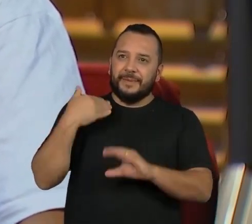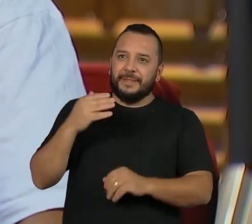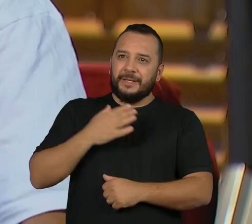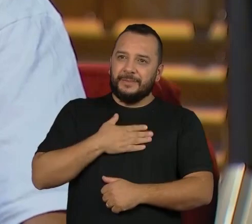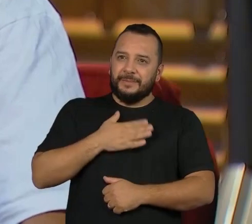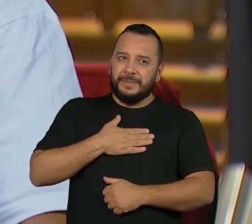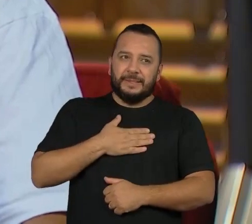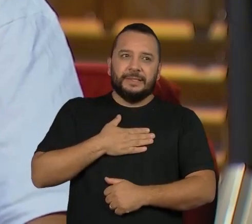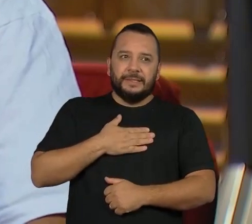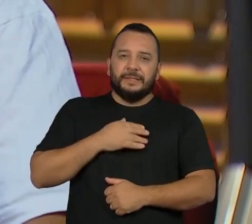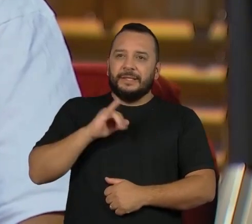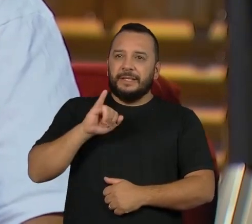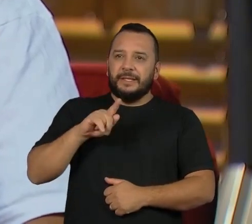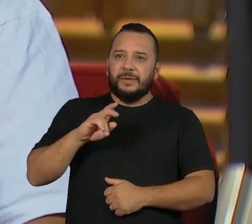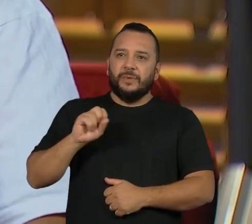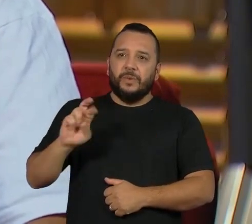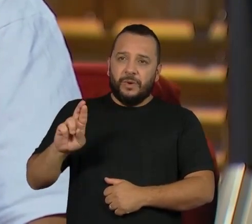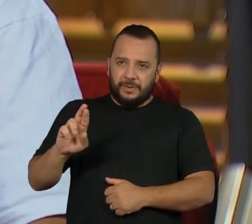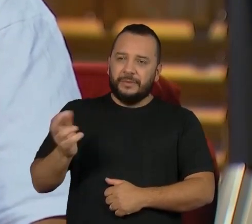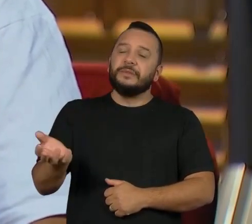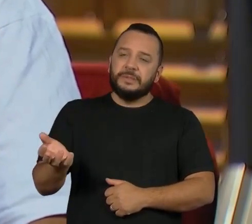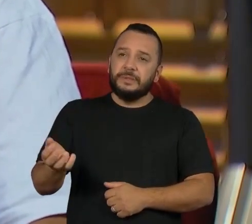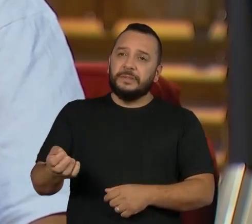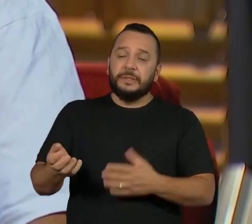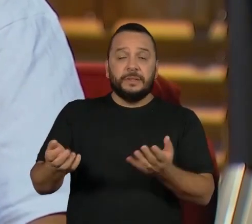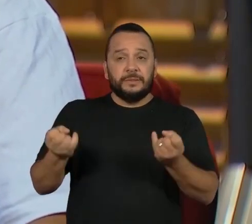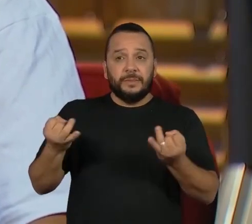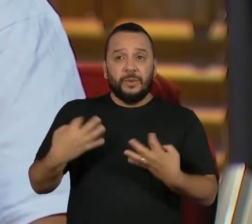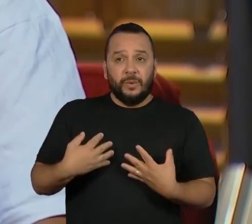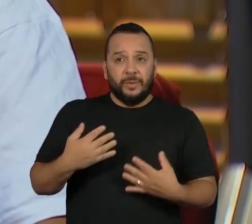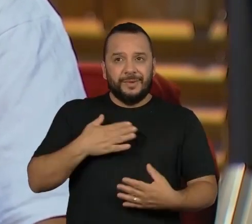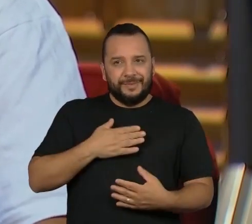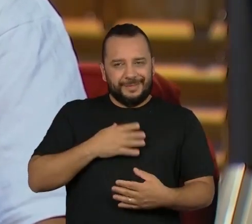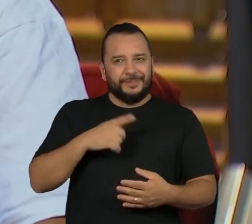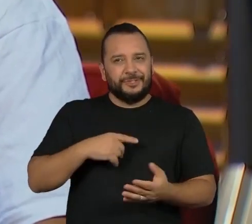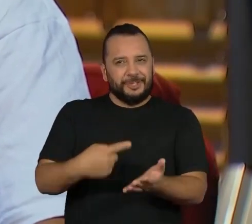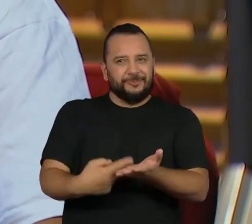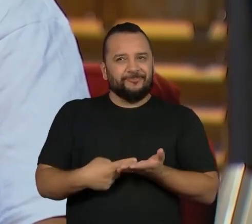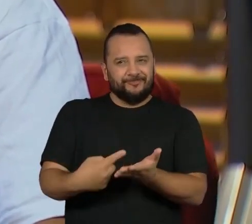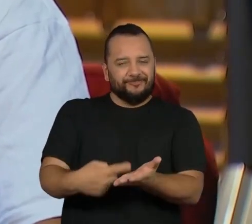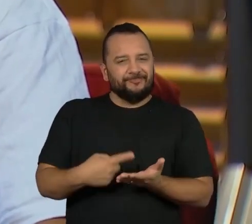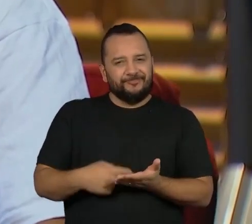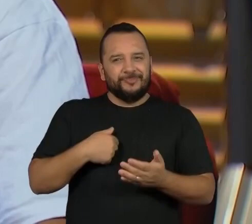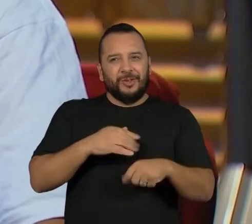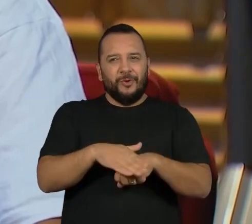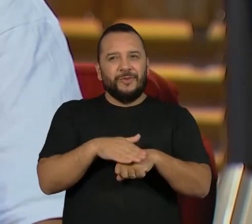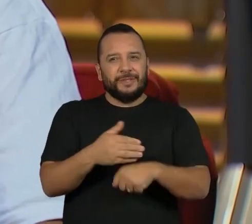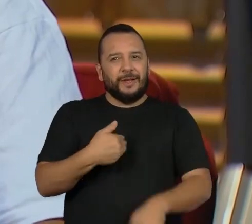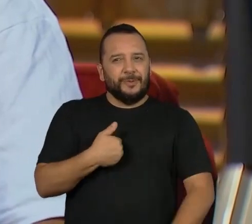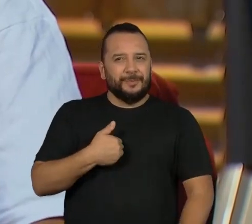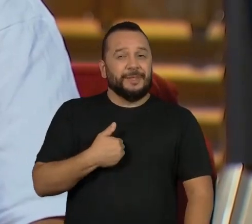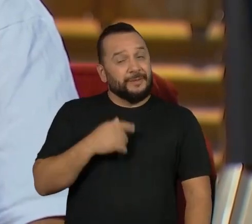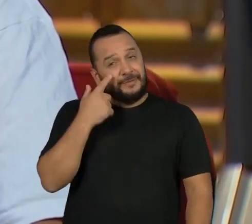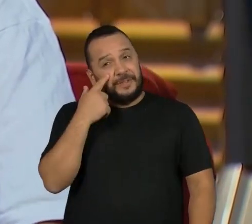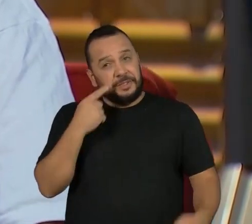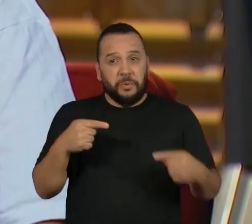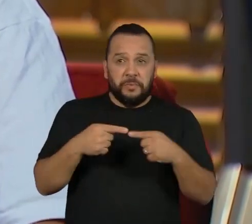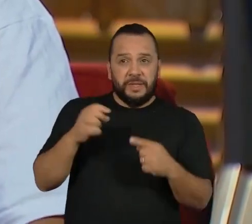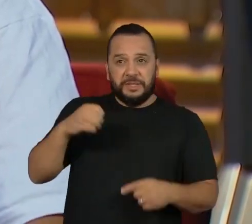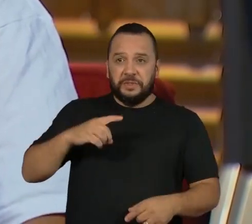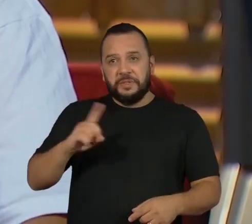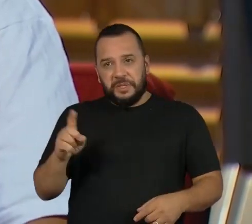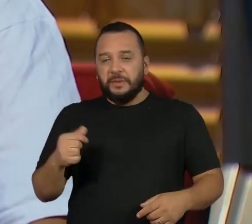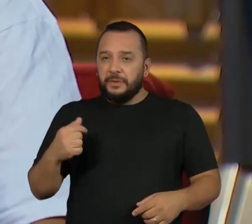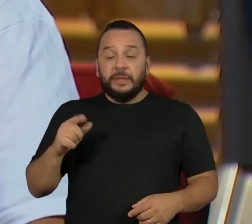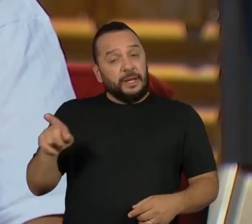hum ele falou Bob Tô com umas paradas aqui na mente queria conversar com você para ver se faz sentido mas tô muito empolgado mano